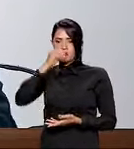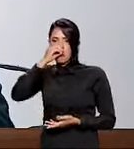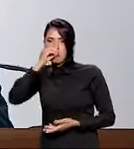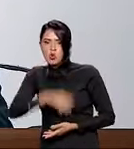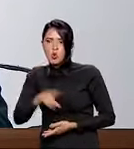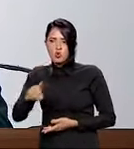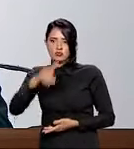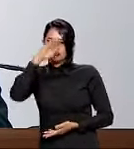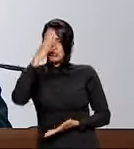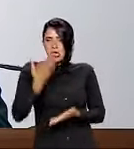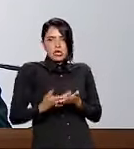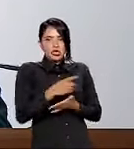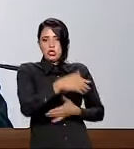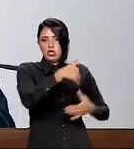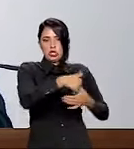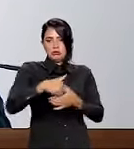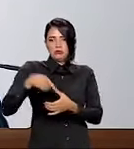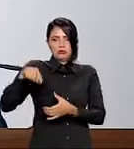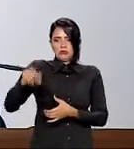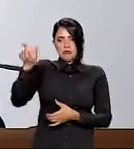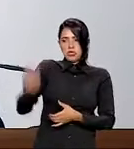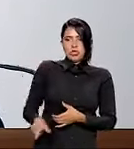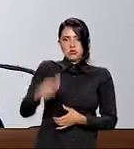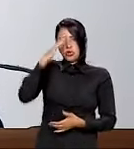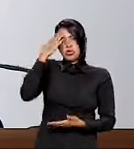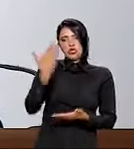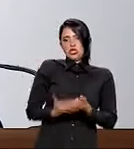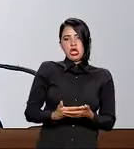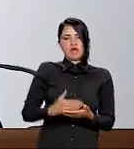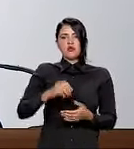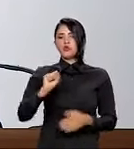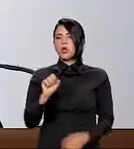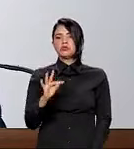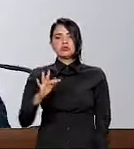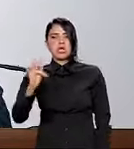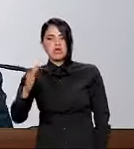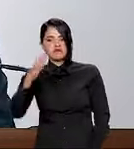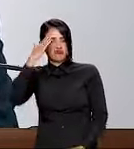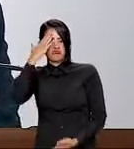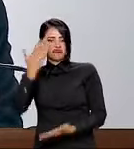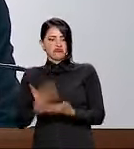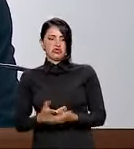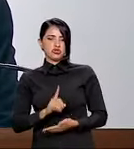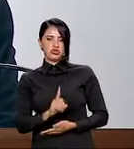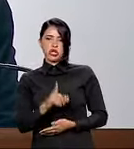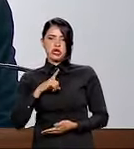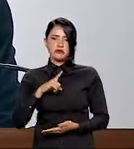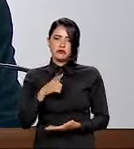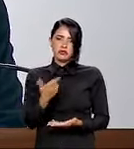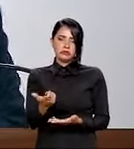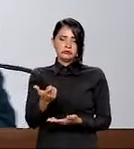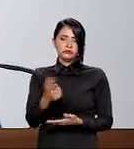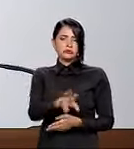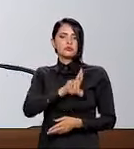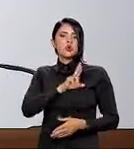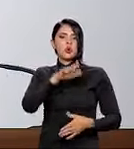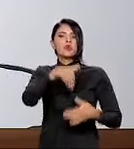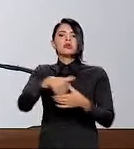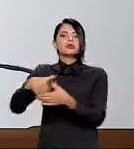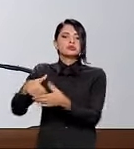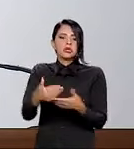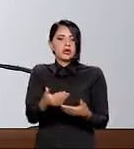não acredita no resultado eleitoral, que não acreditava no Tribunal Superior Eleitoral, que não acreditava no resultado eleitoral e